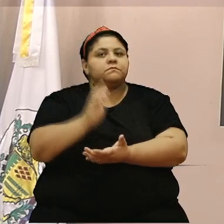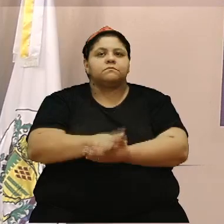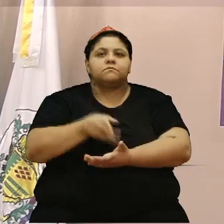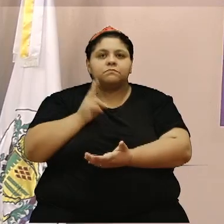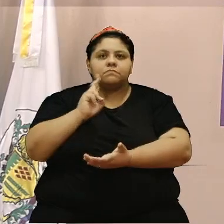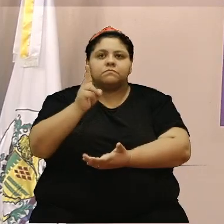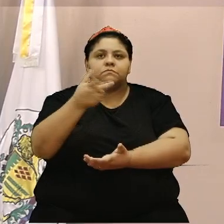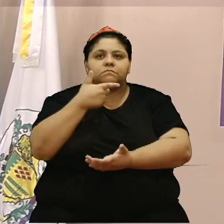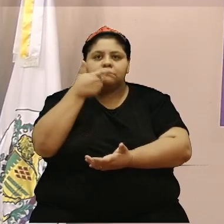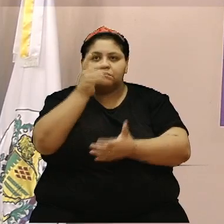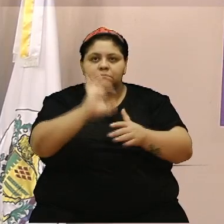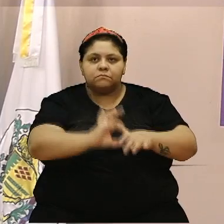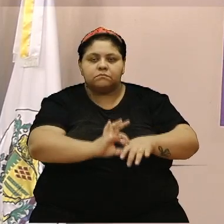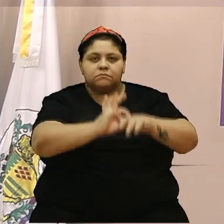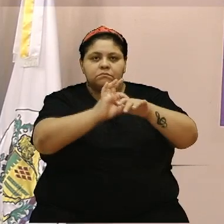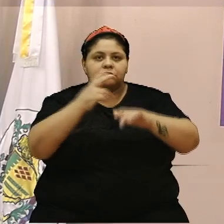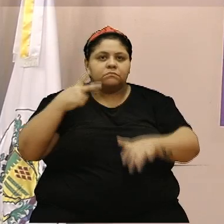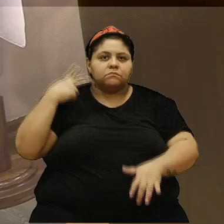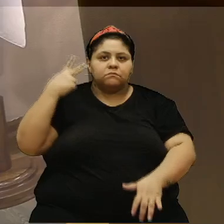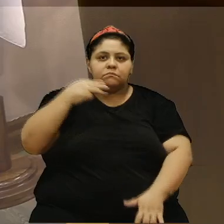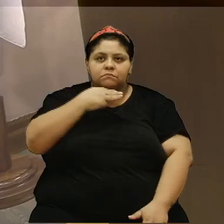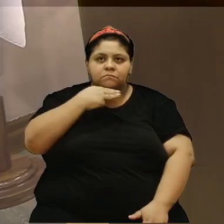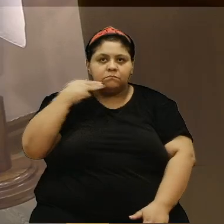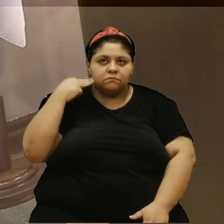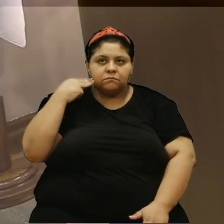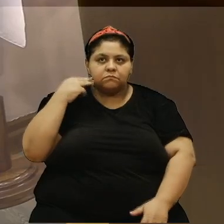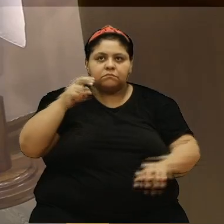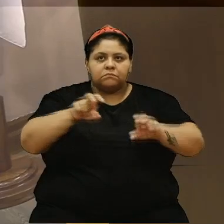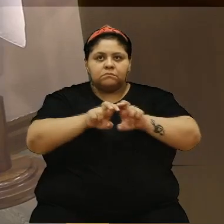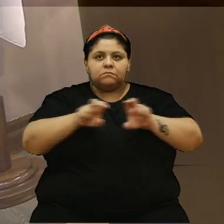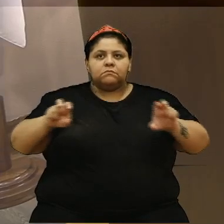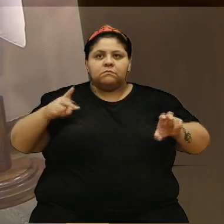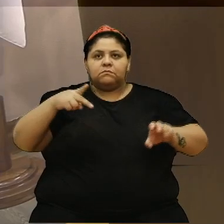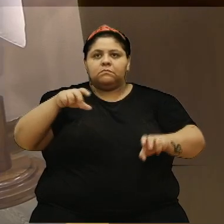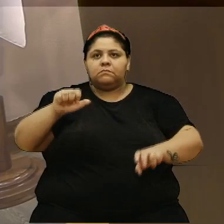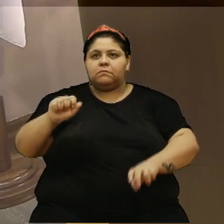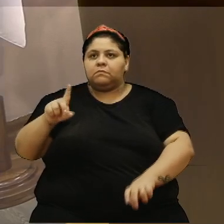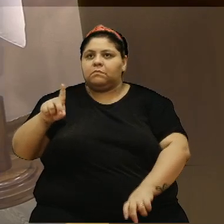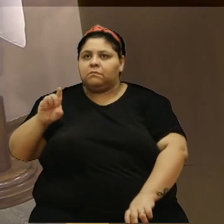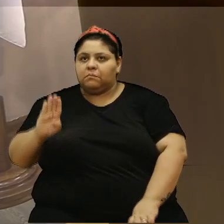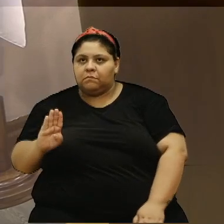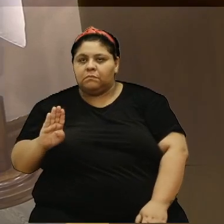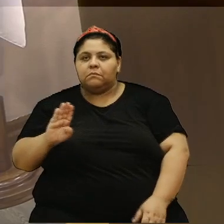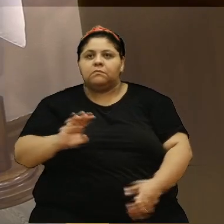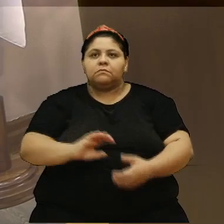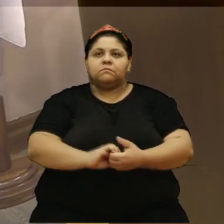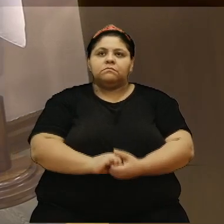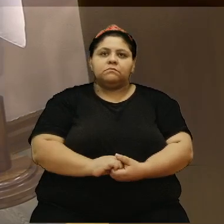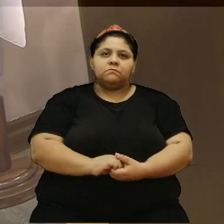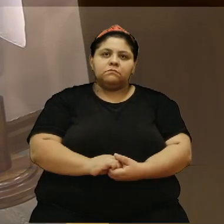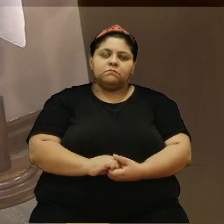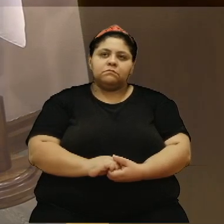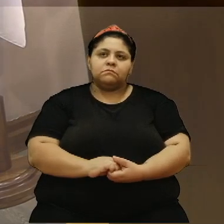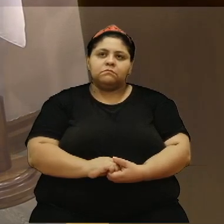Segue em declaração de líder, vereadora Maria Sol Santos, bancada do PSDB. Declaração de líder do Progressistas, presidente.